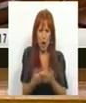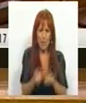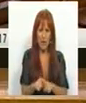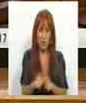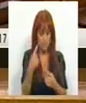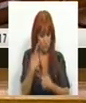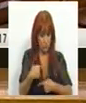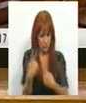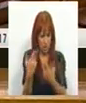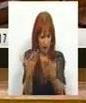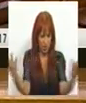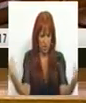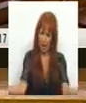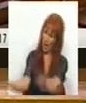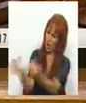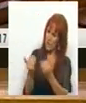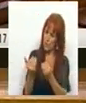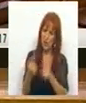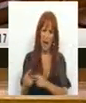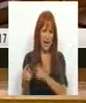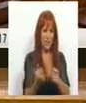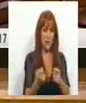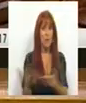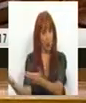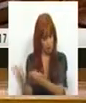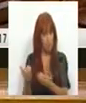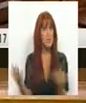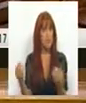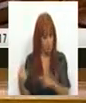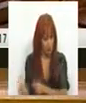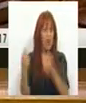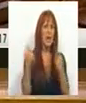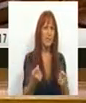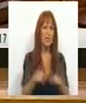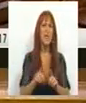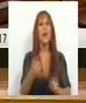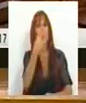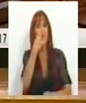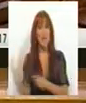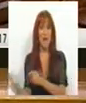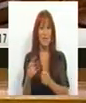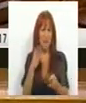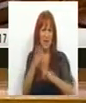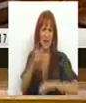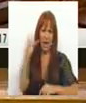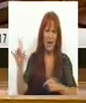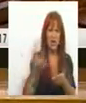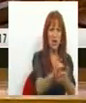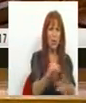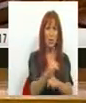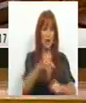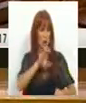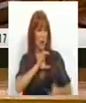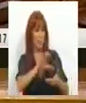que evidencia. Atrair investimento, mas atrair mesmo investimento, e de preferência investimento direto externo,